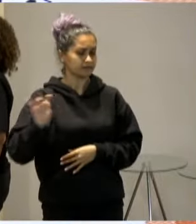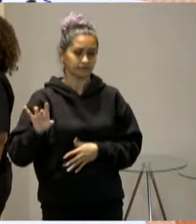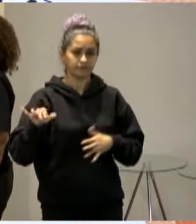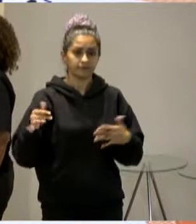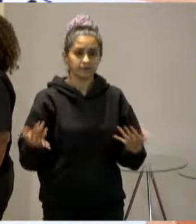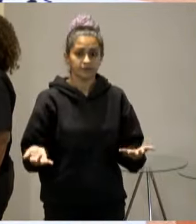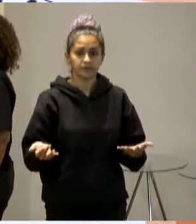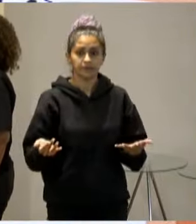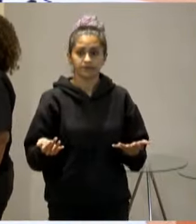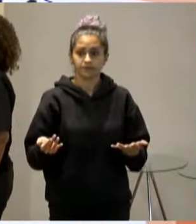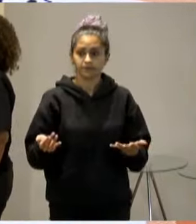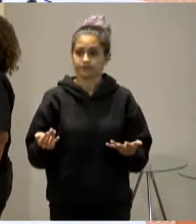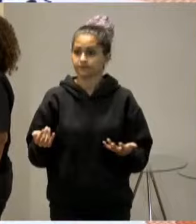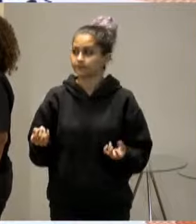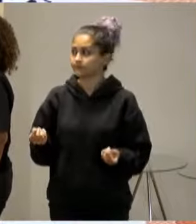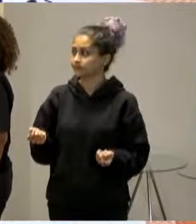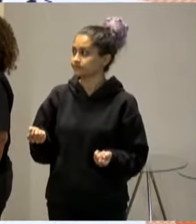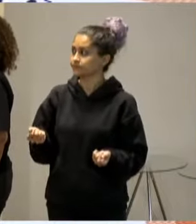Então,